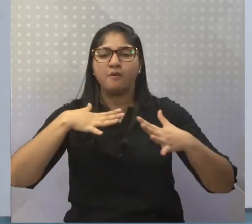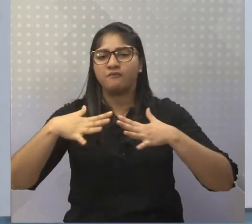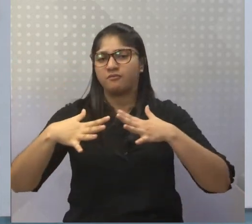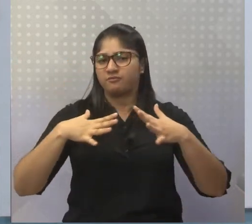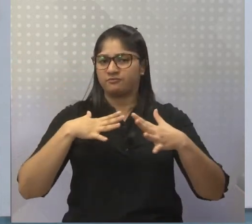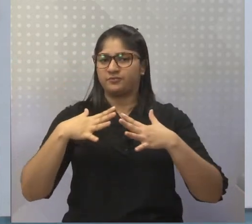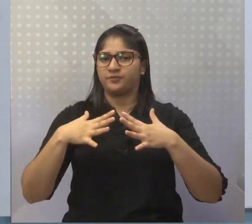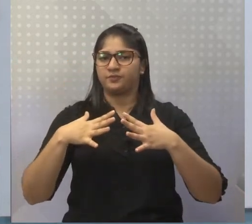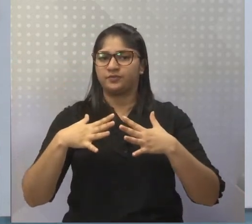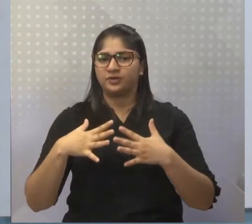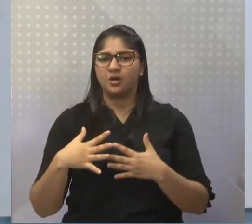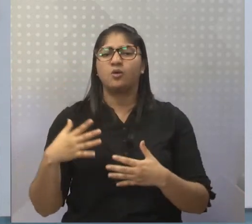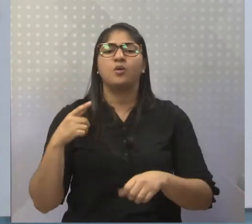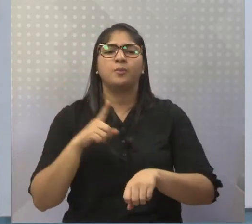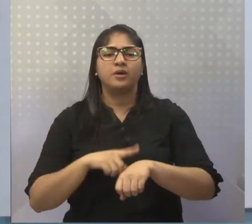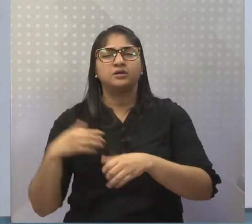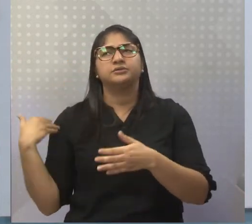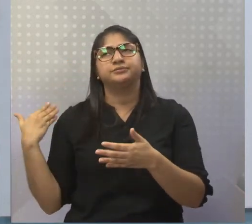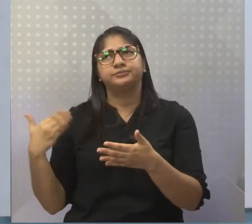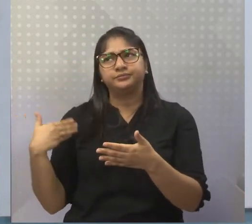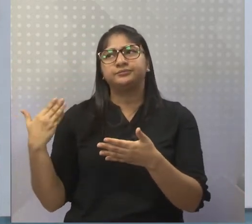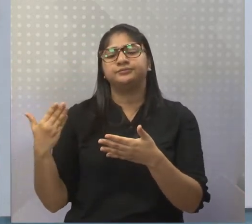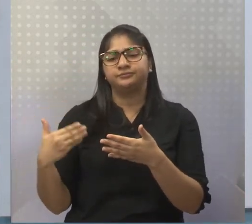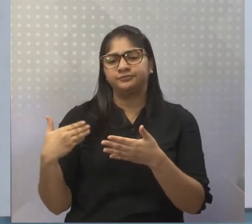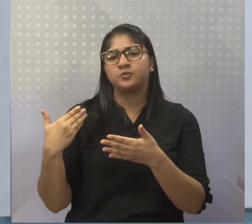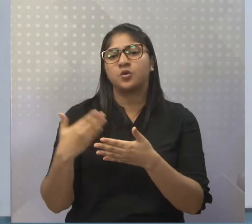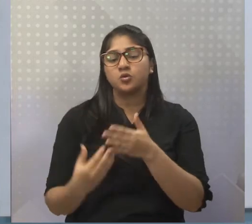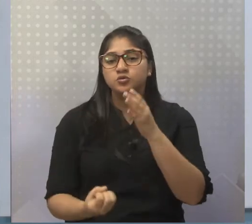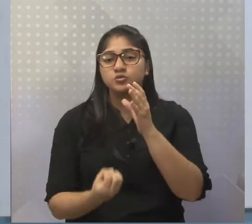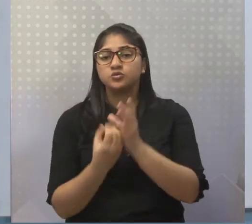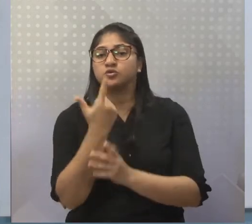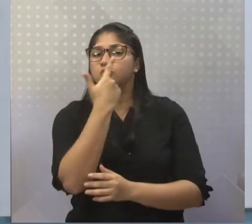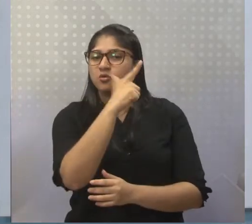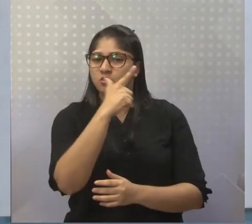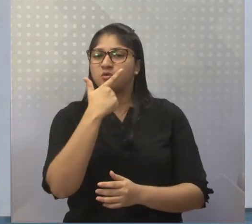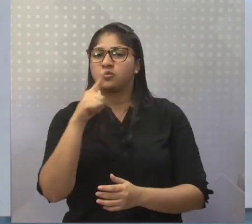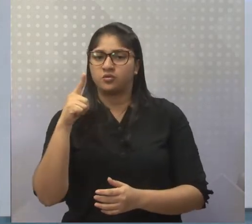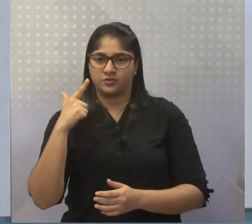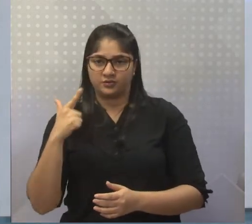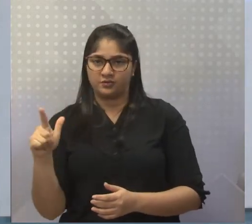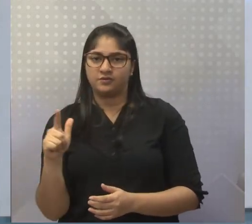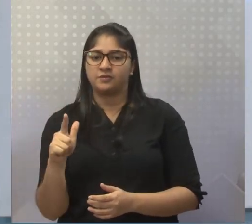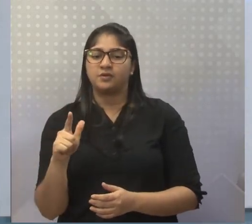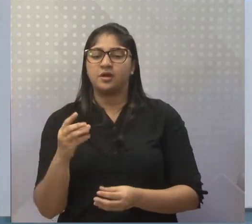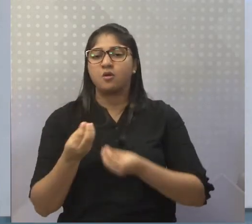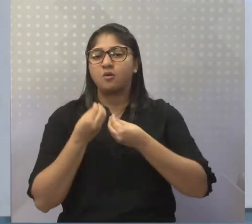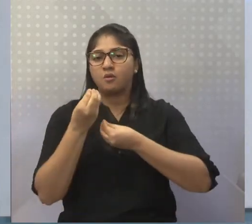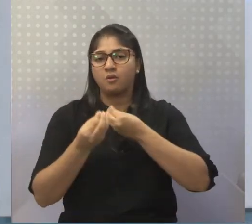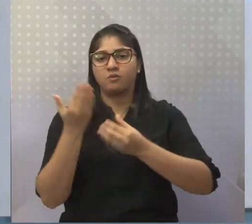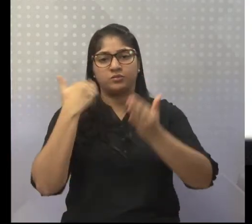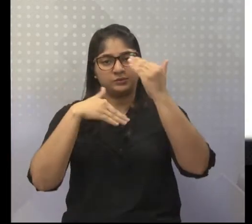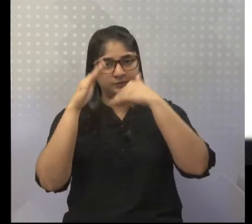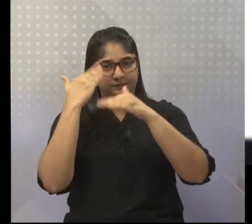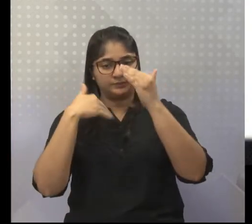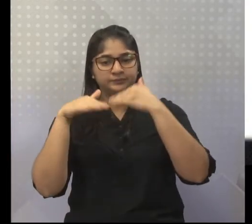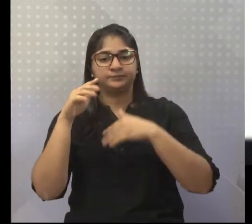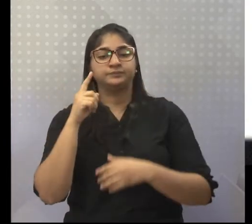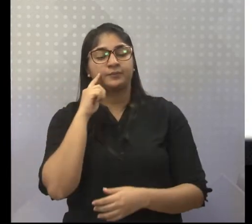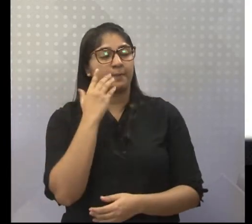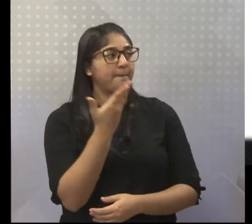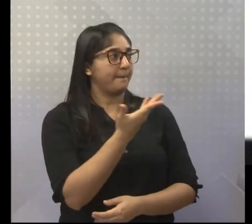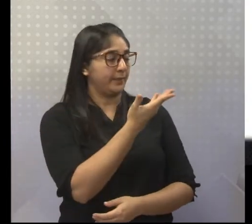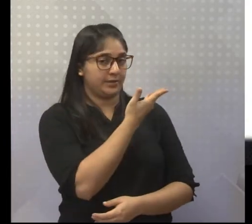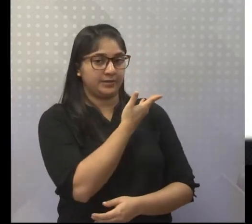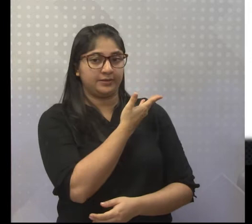com o passar do tempo outras teorias foram surgindo e a gente vai ver aí a evolução o